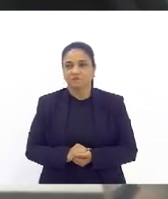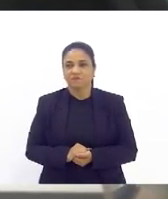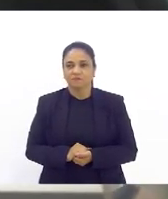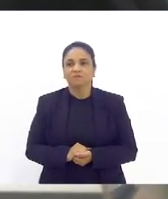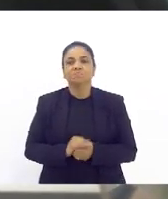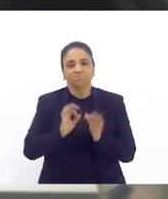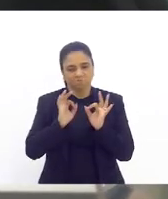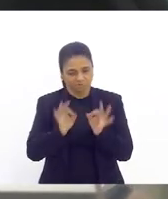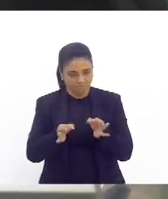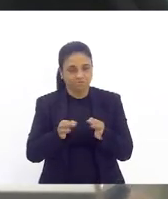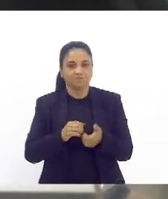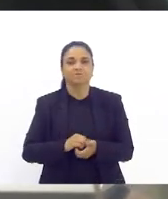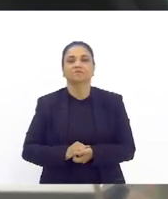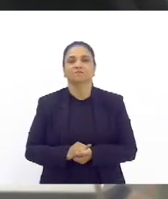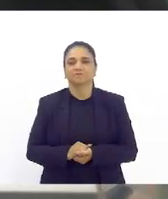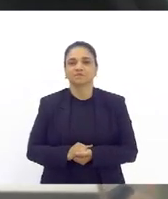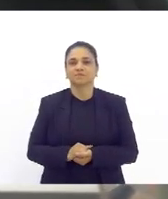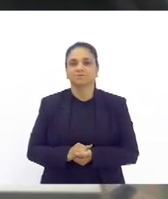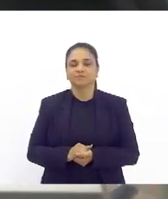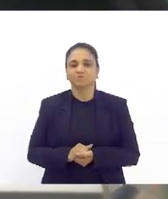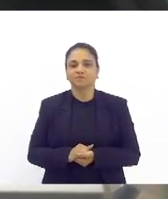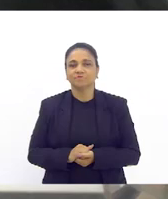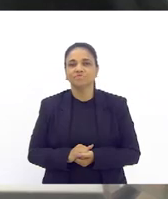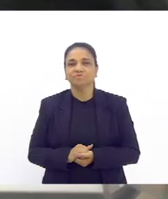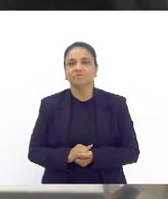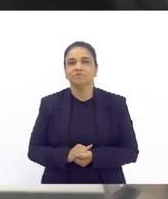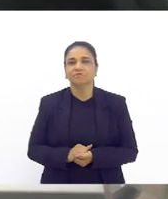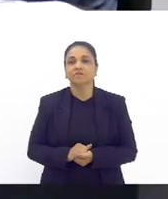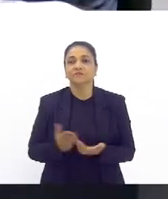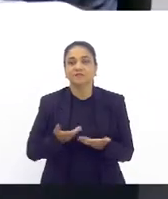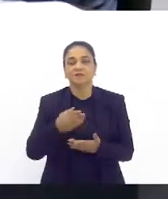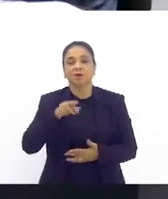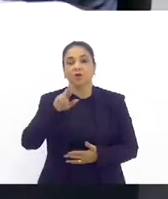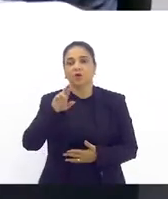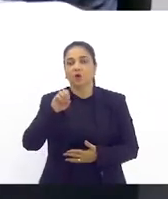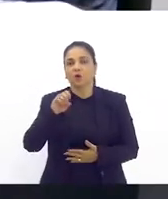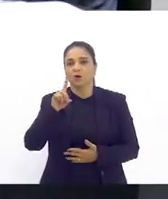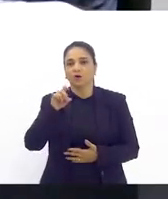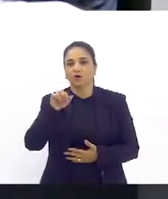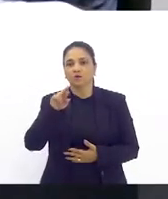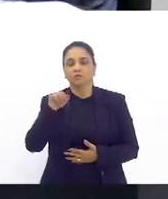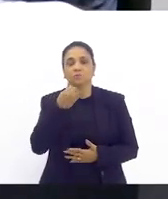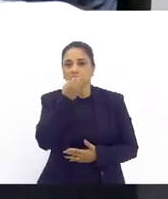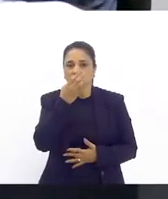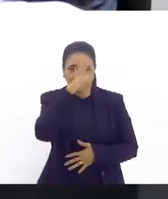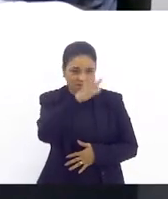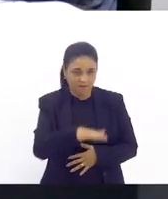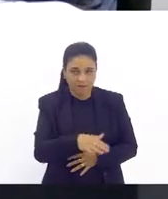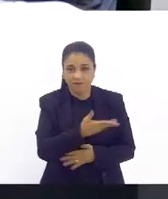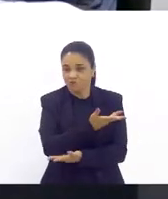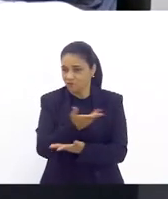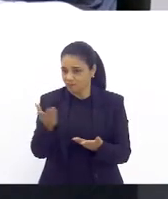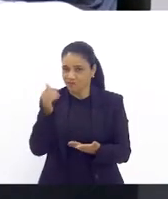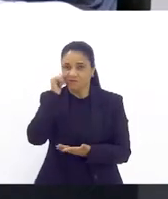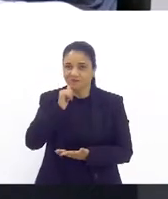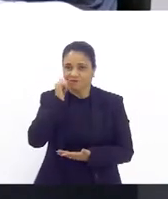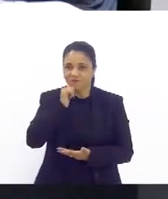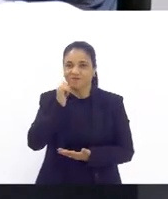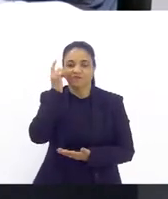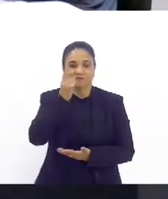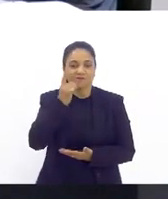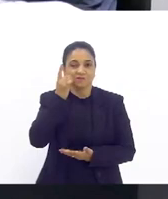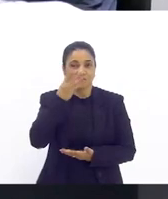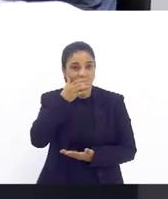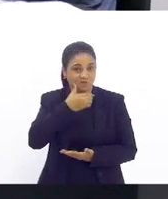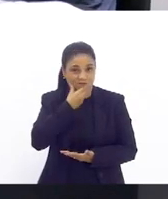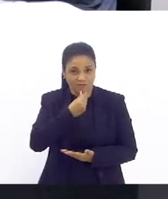perfeito então Dr Rodrigo Azambuja Boa tarde a todas e todos faça uma saudação adaptada Marta